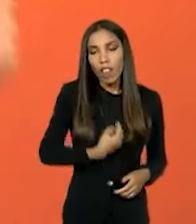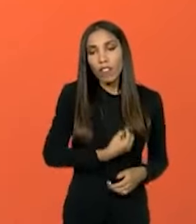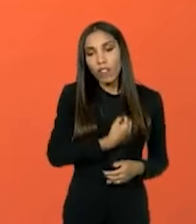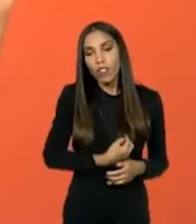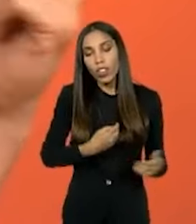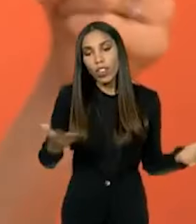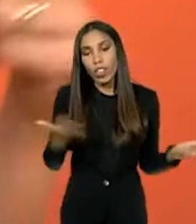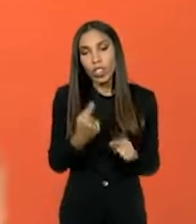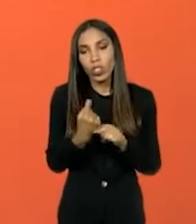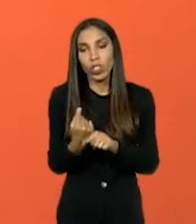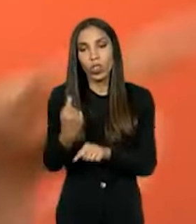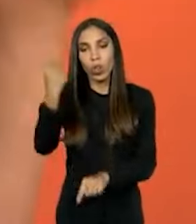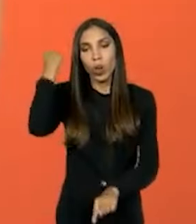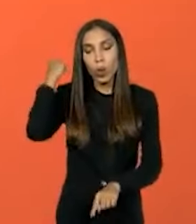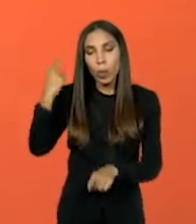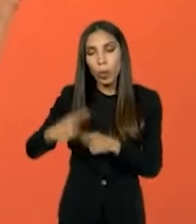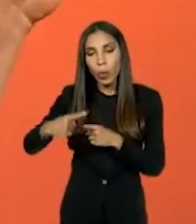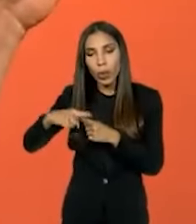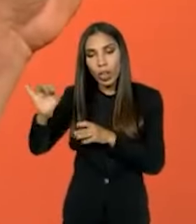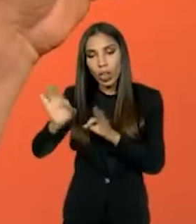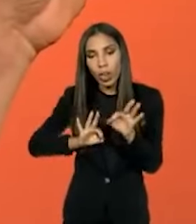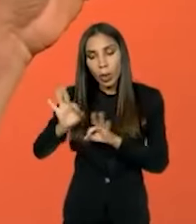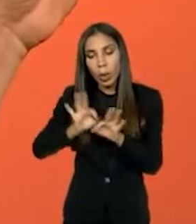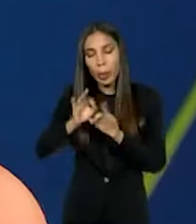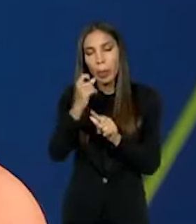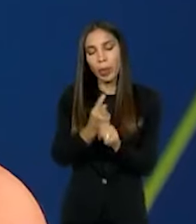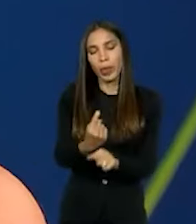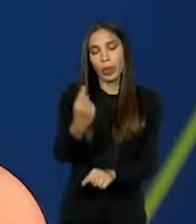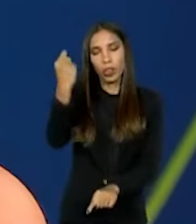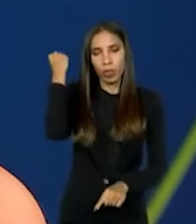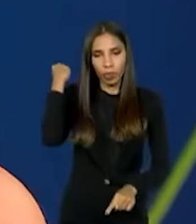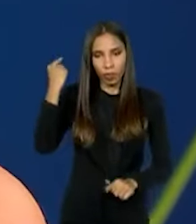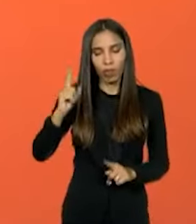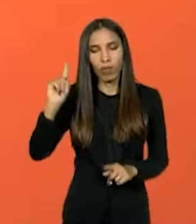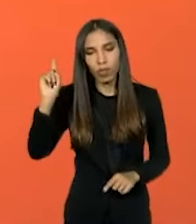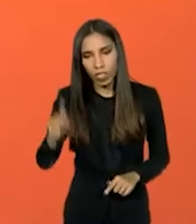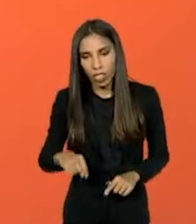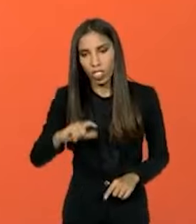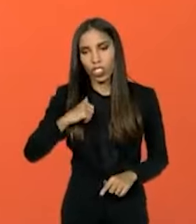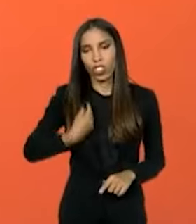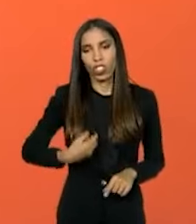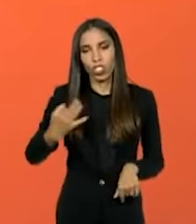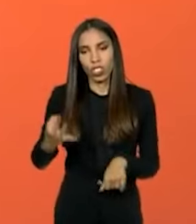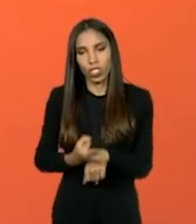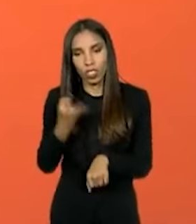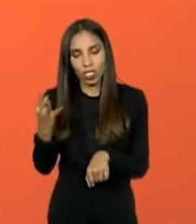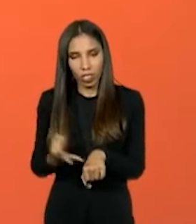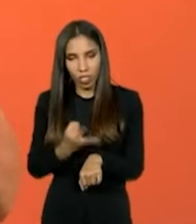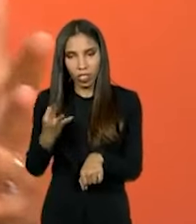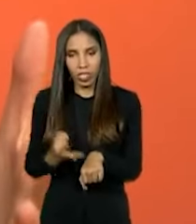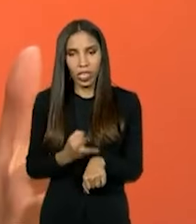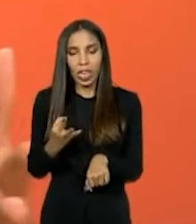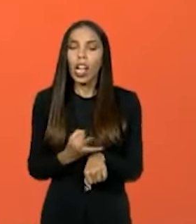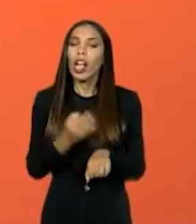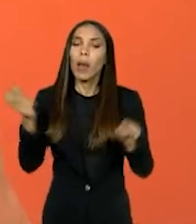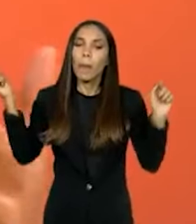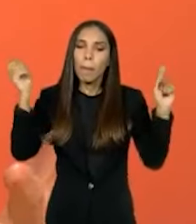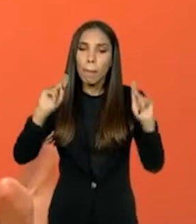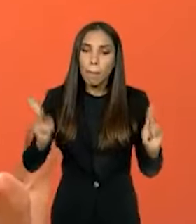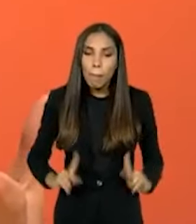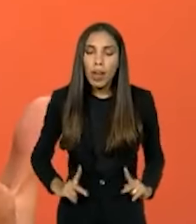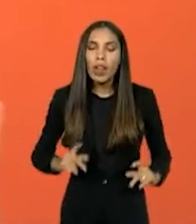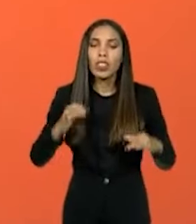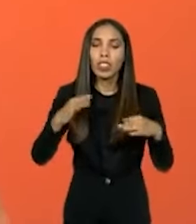isso hoje lá atrás porque Ele preparou meu marido desde lá de trás então é para eu passar por isso então Aquilo me encheu com uma paz uma